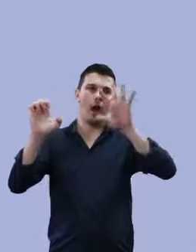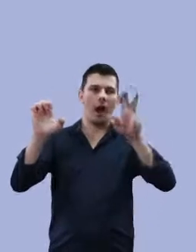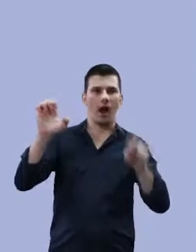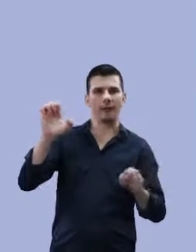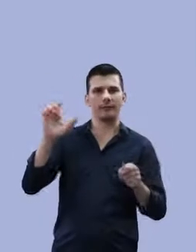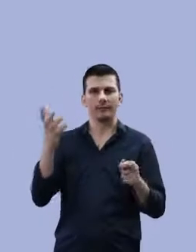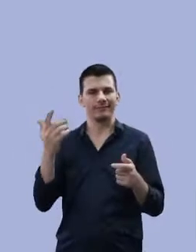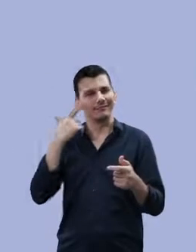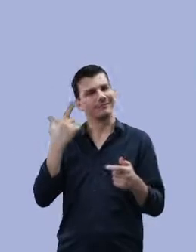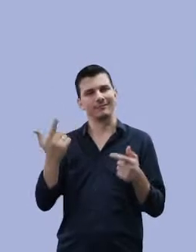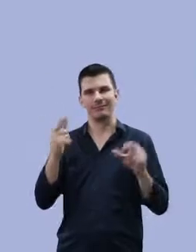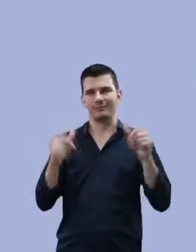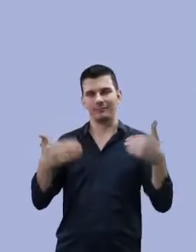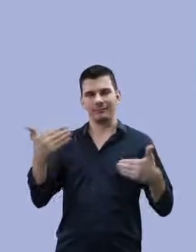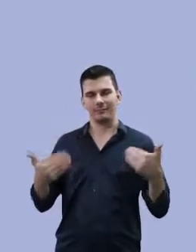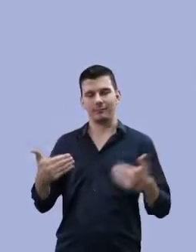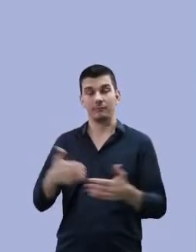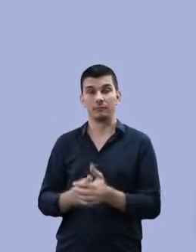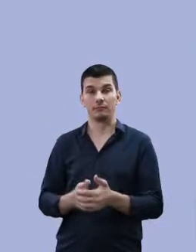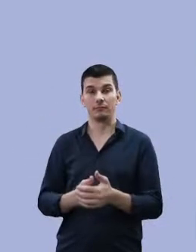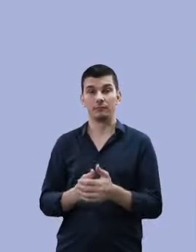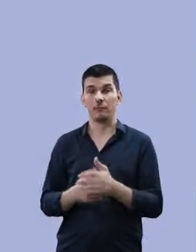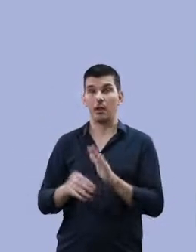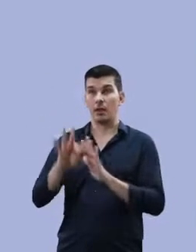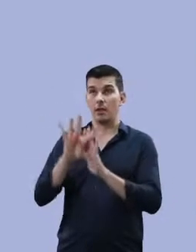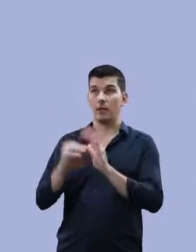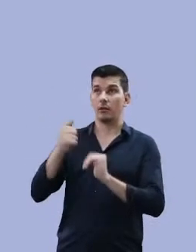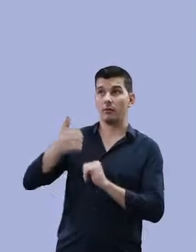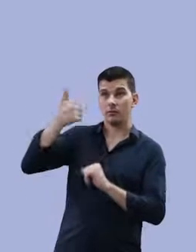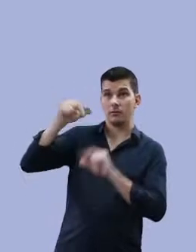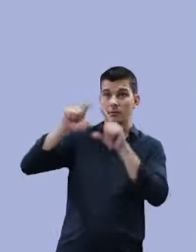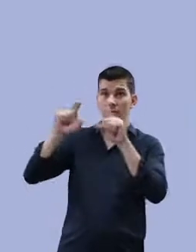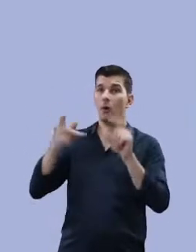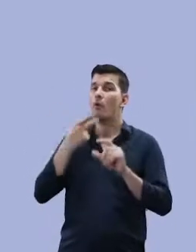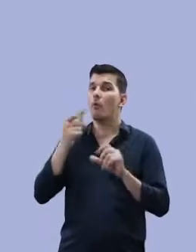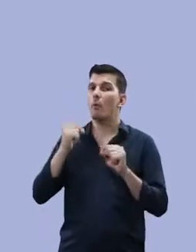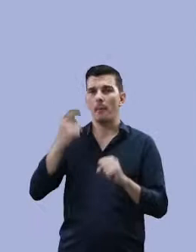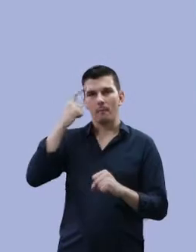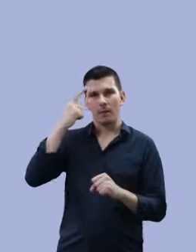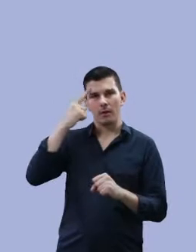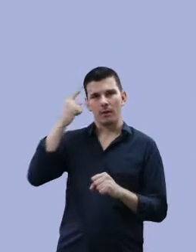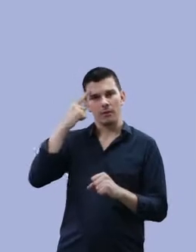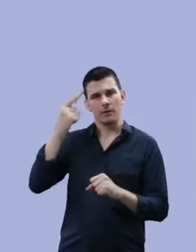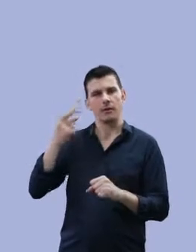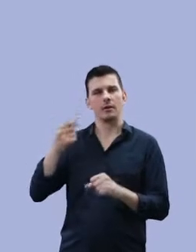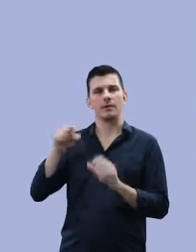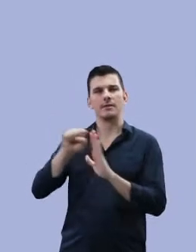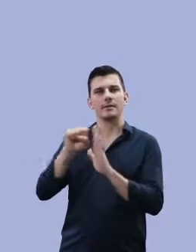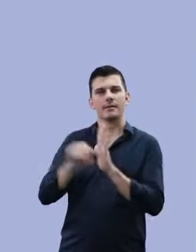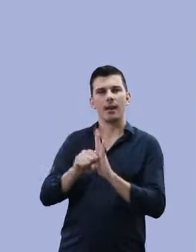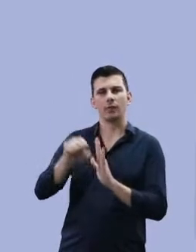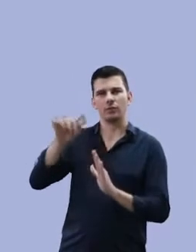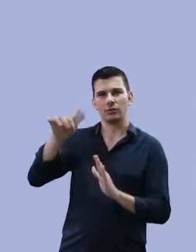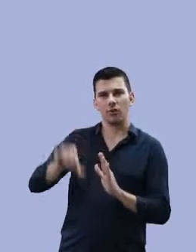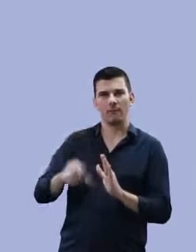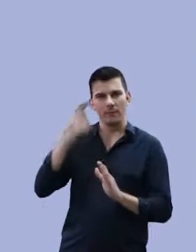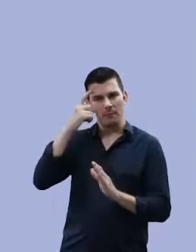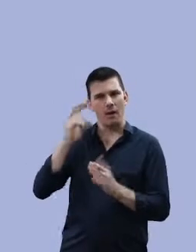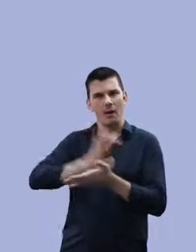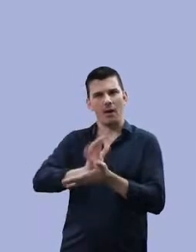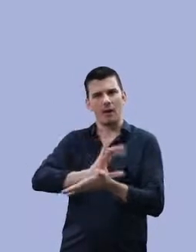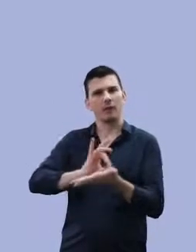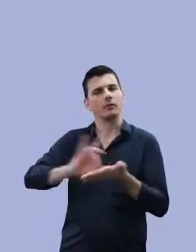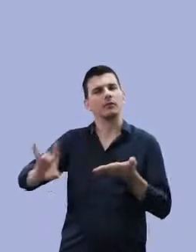século XIX, né, é incoerente, pois os britânicos se consideravam superiores aos